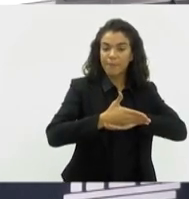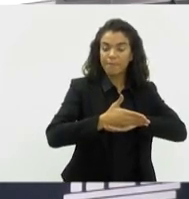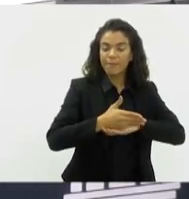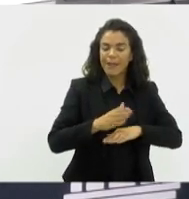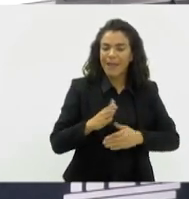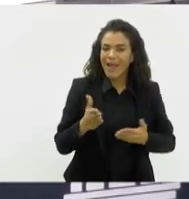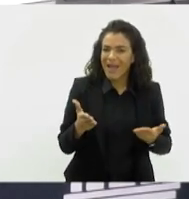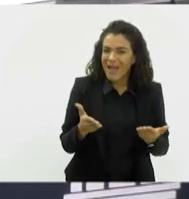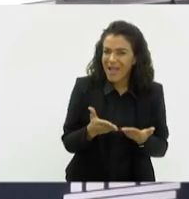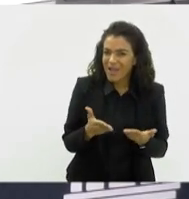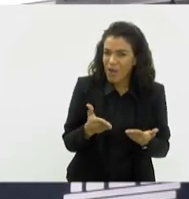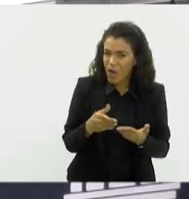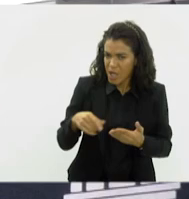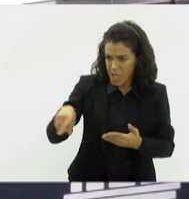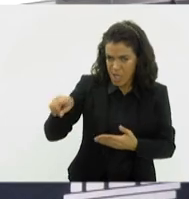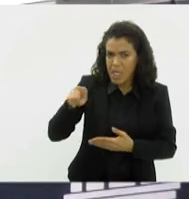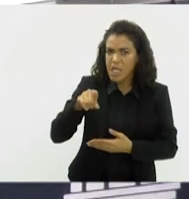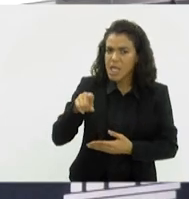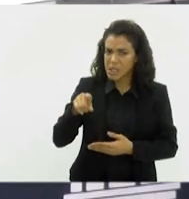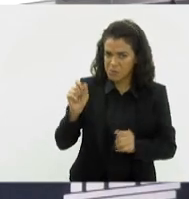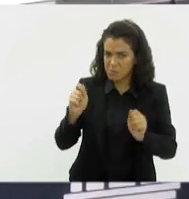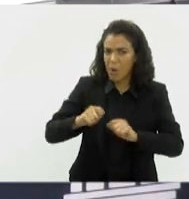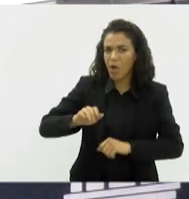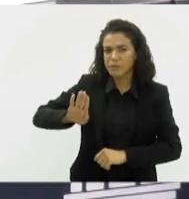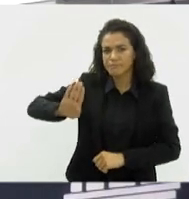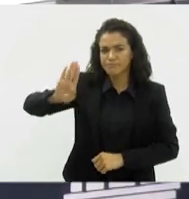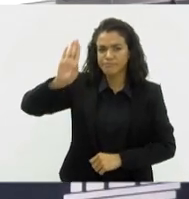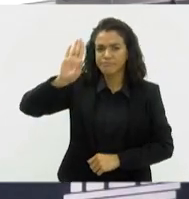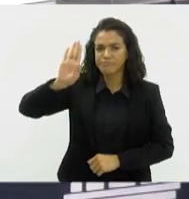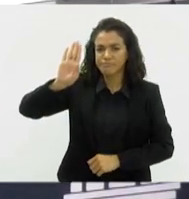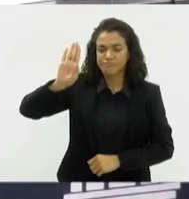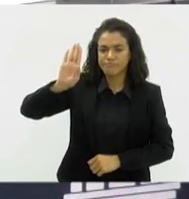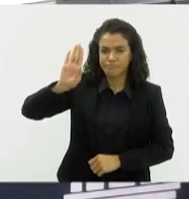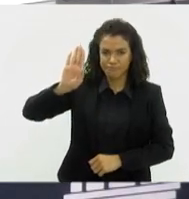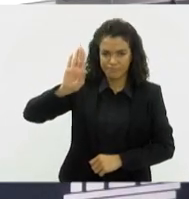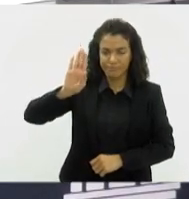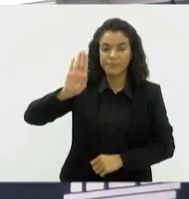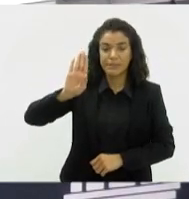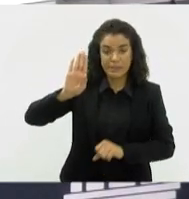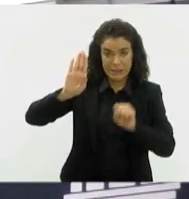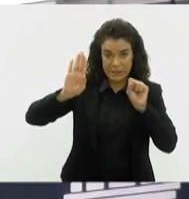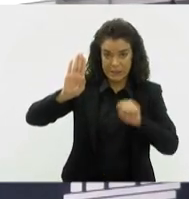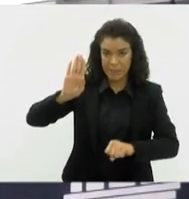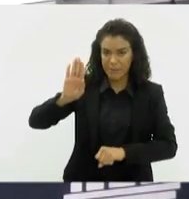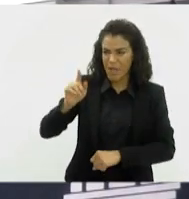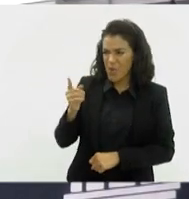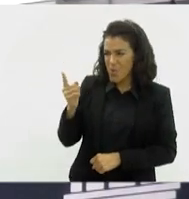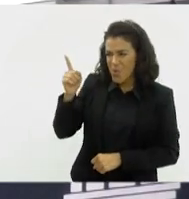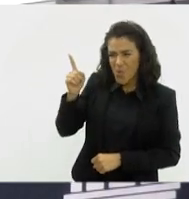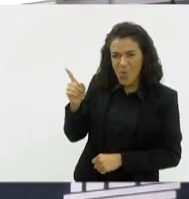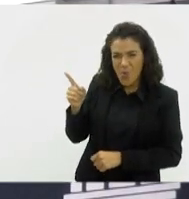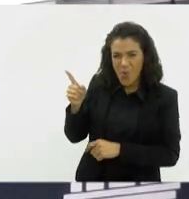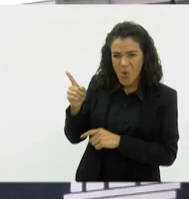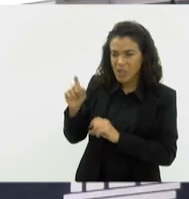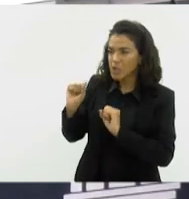Agora, esses estão aptos para serem candidatos. Não pode a gente ter um candidato que só atua por um